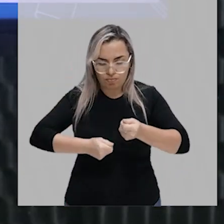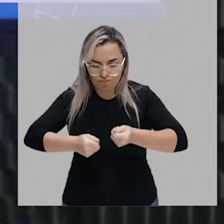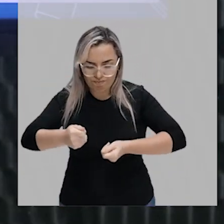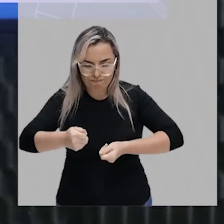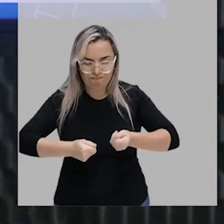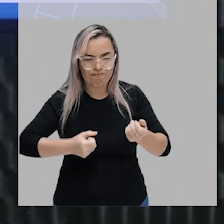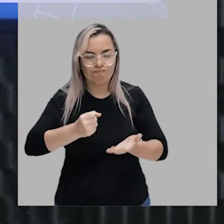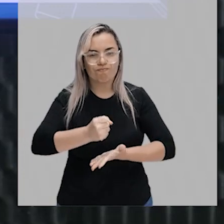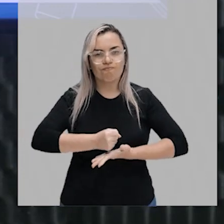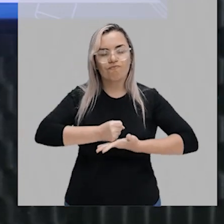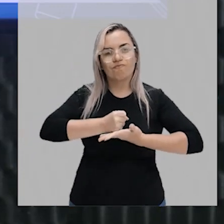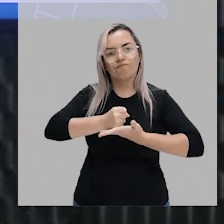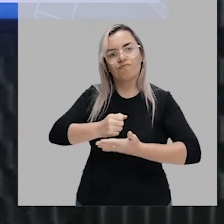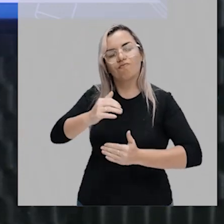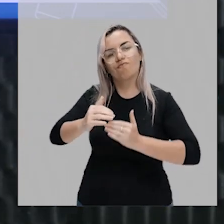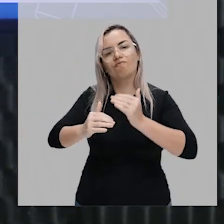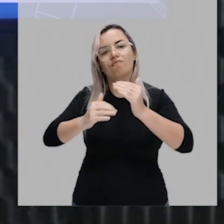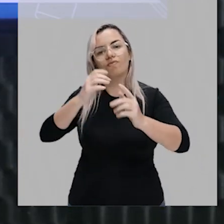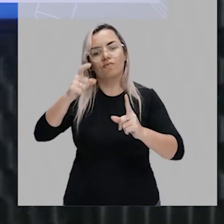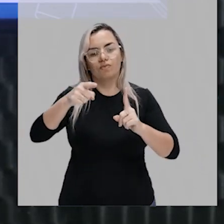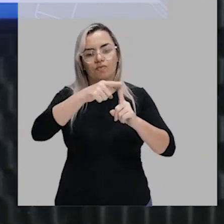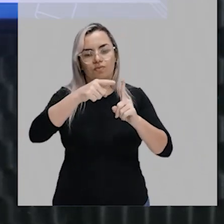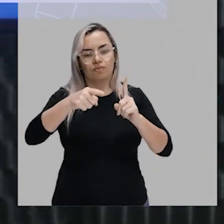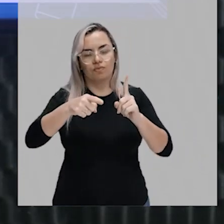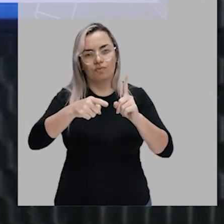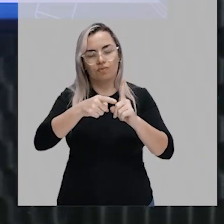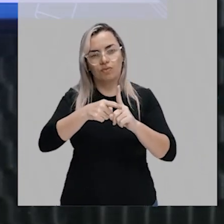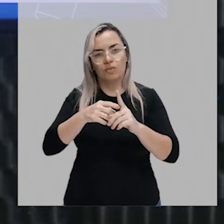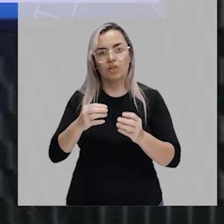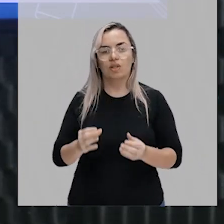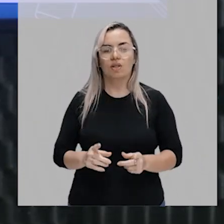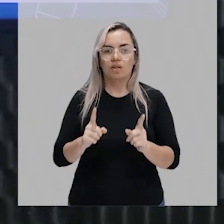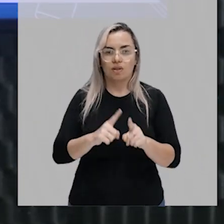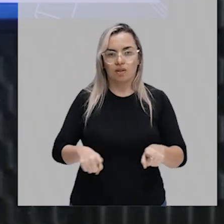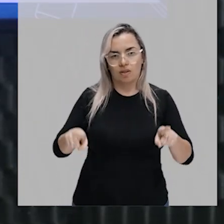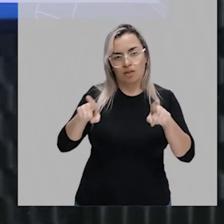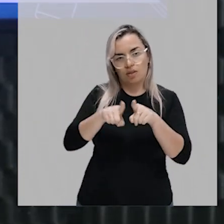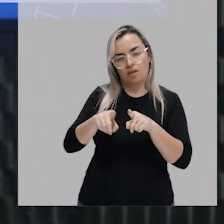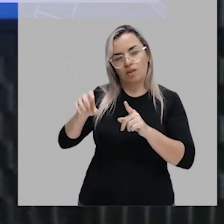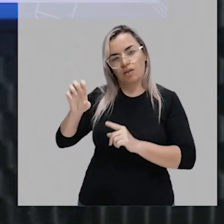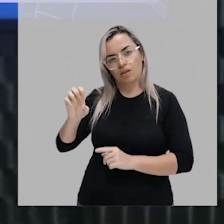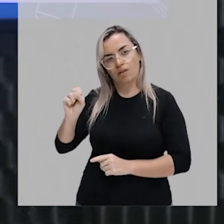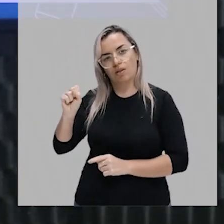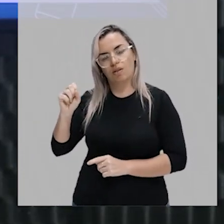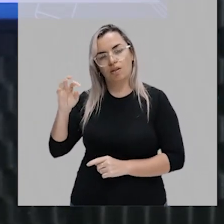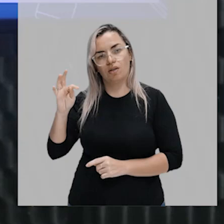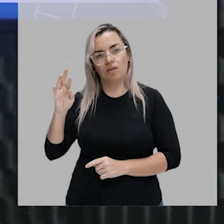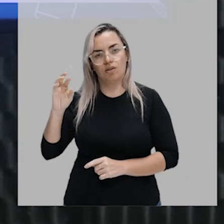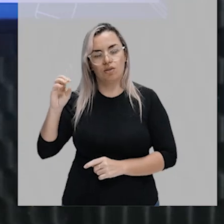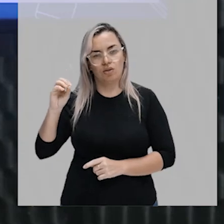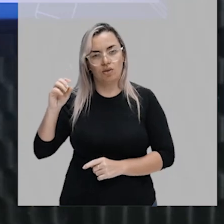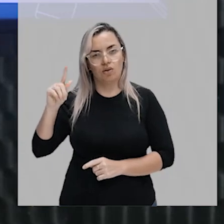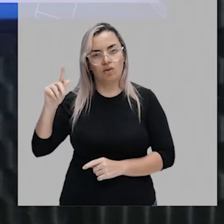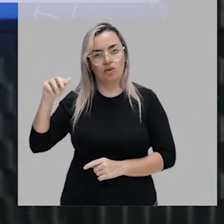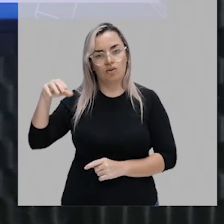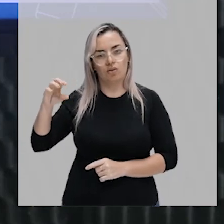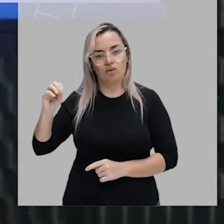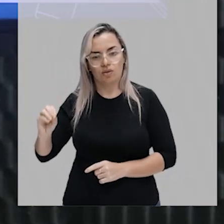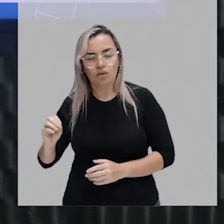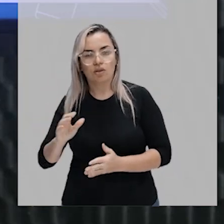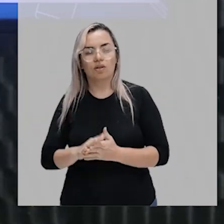no processo de desenvolvimento da gravidez. E os estrógenos são hormônios sexuais femininos que são importantes para